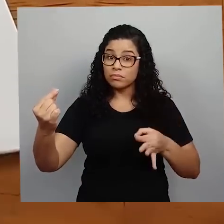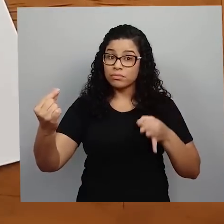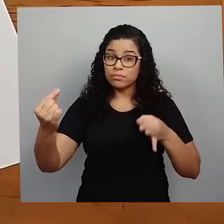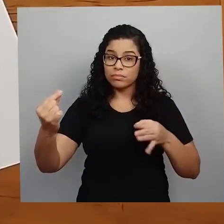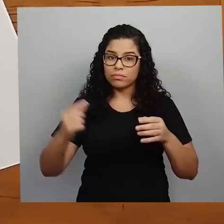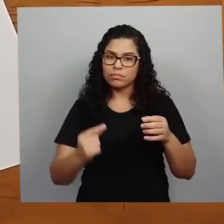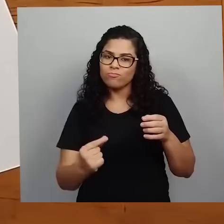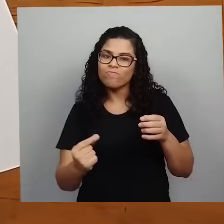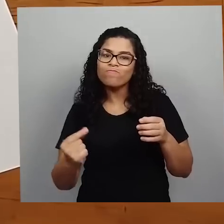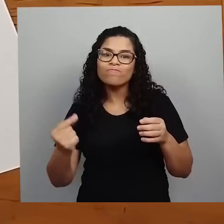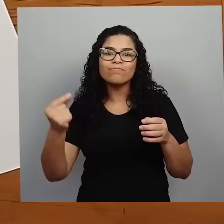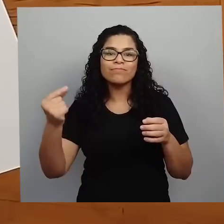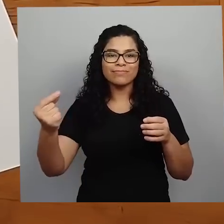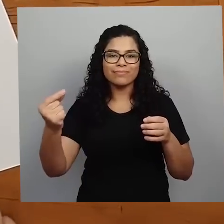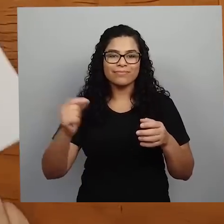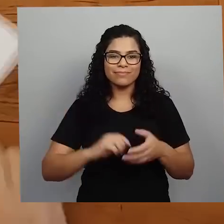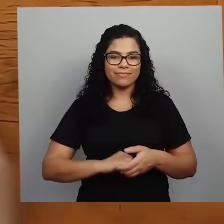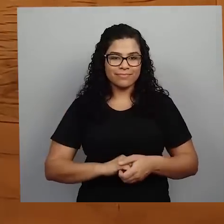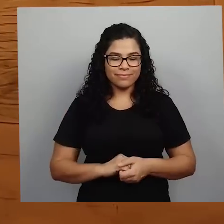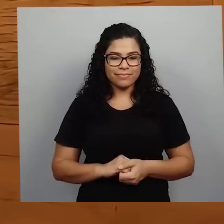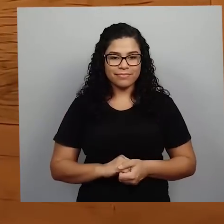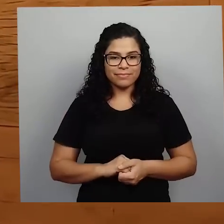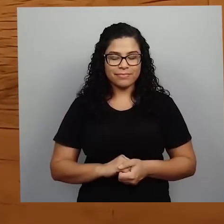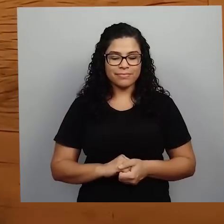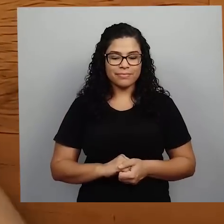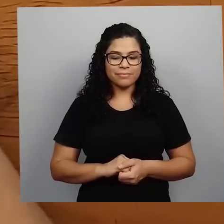marcado a folha.